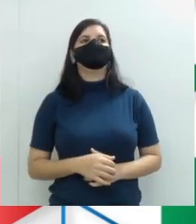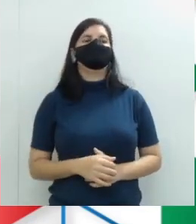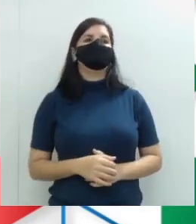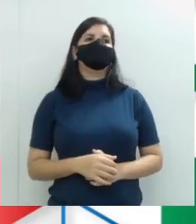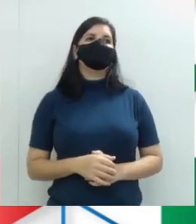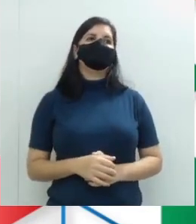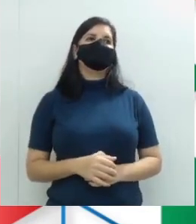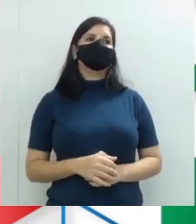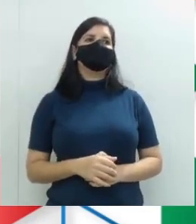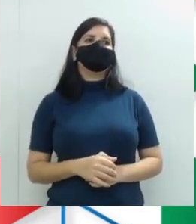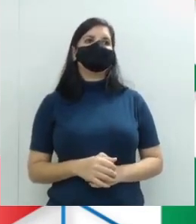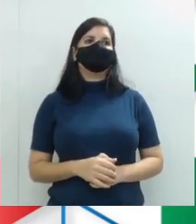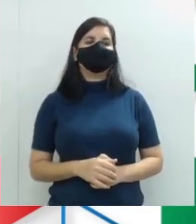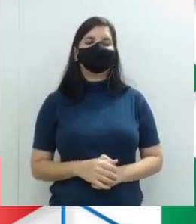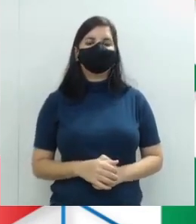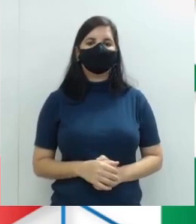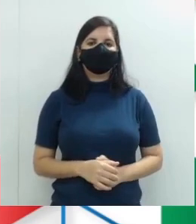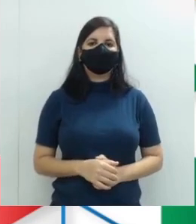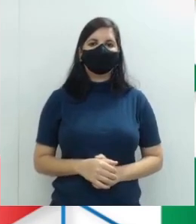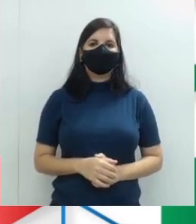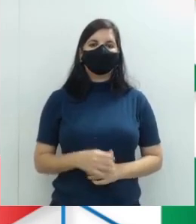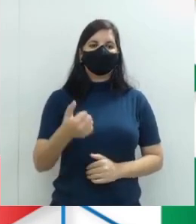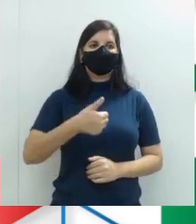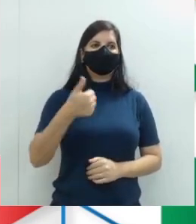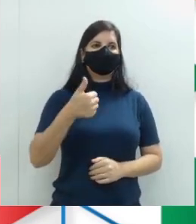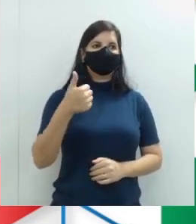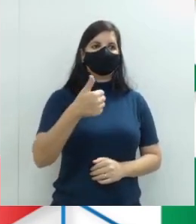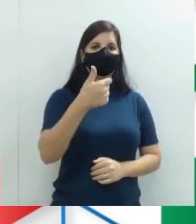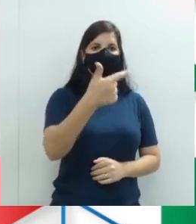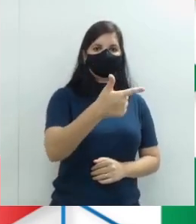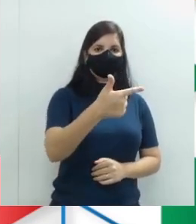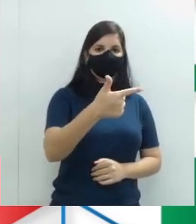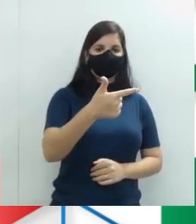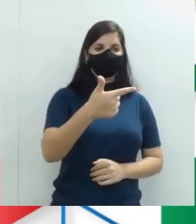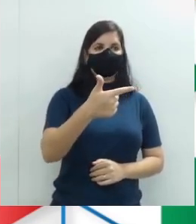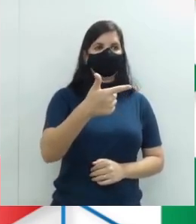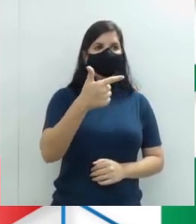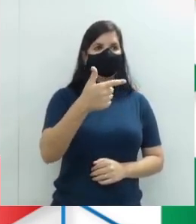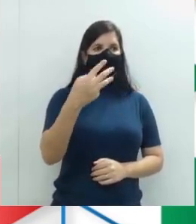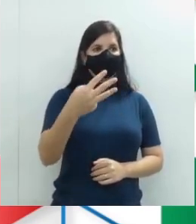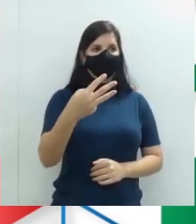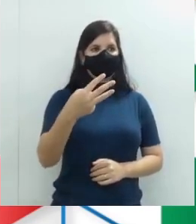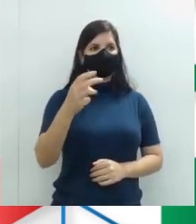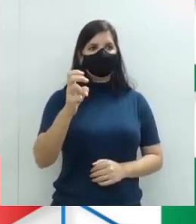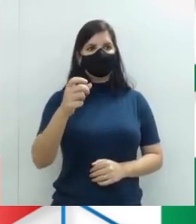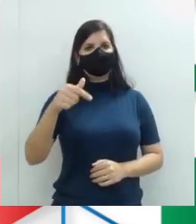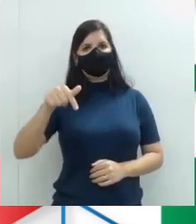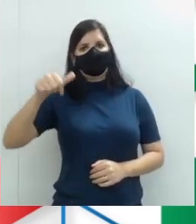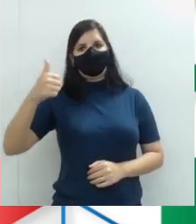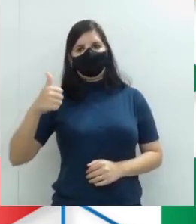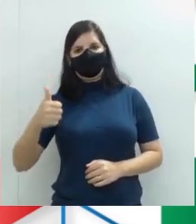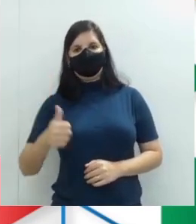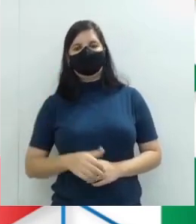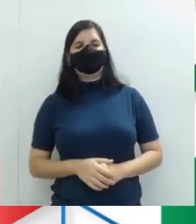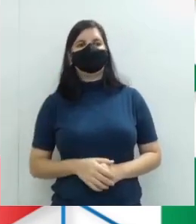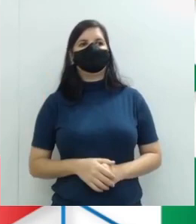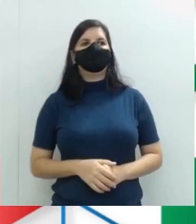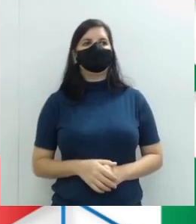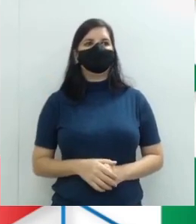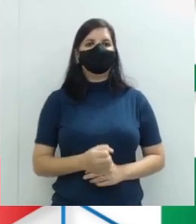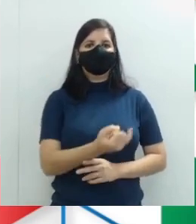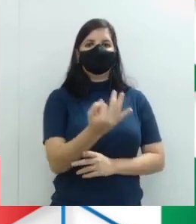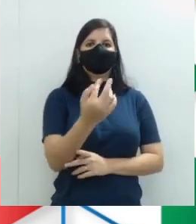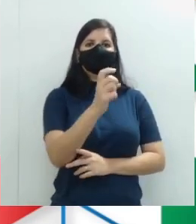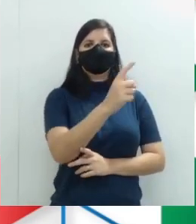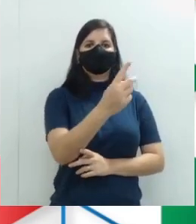vocês, tá? Vamos lá, ó. Primeiro, 2, número primo. 3, 5, 7, 11. Quantos eu tenho